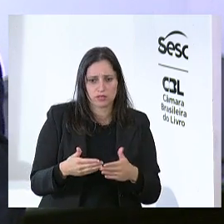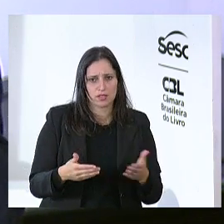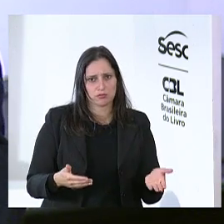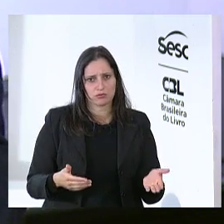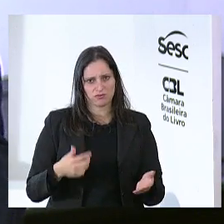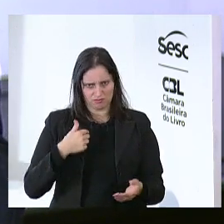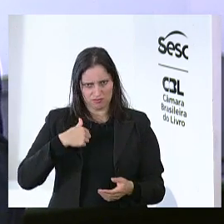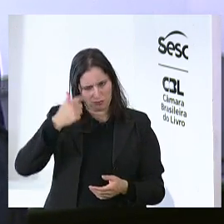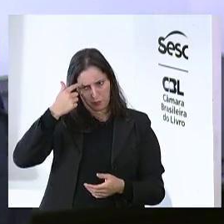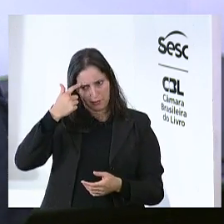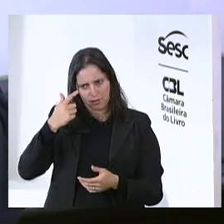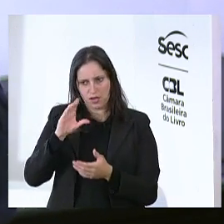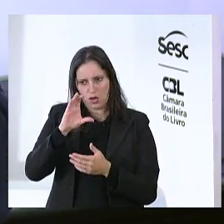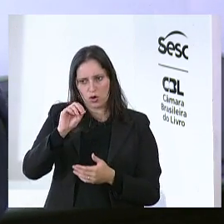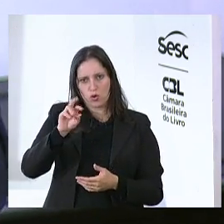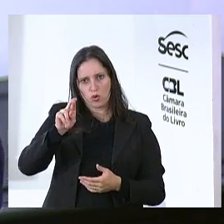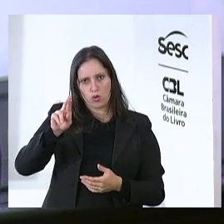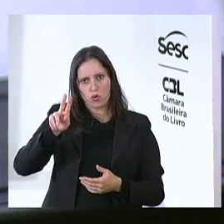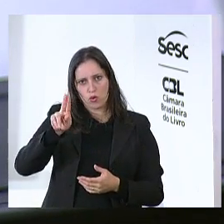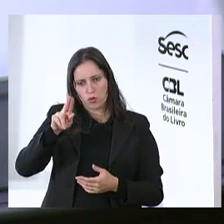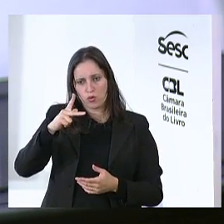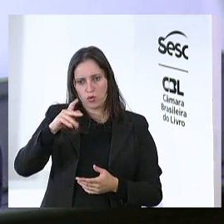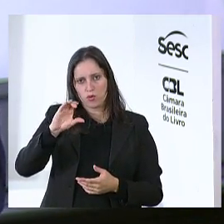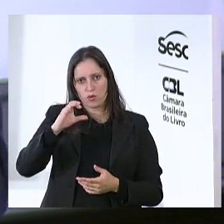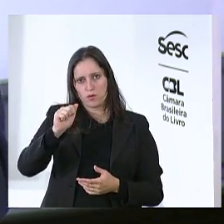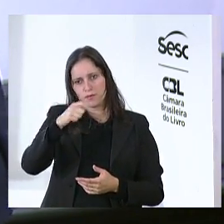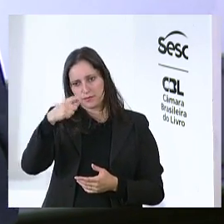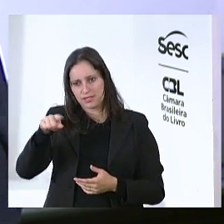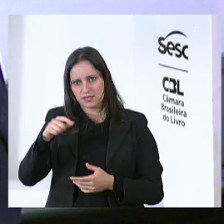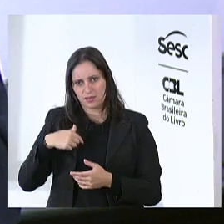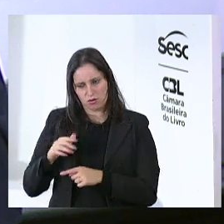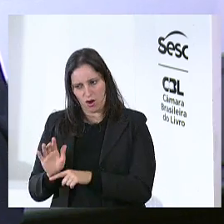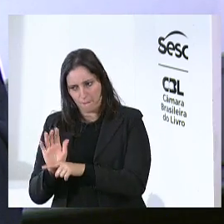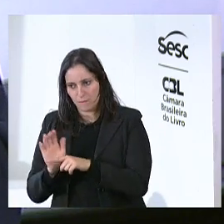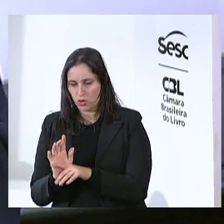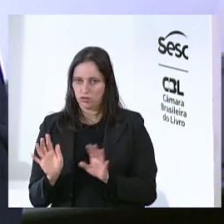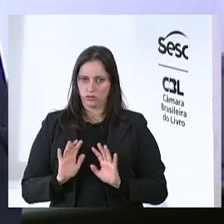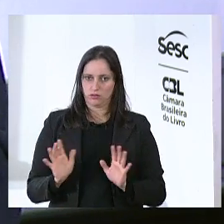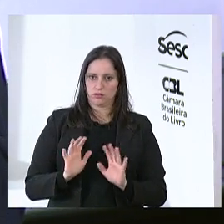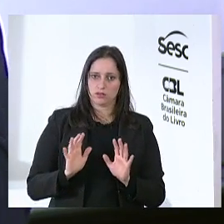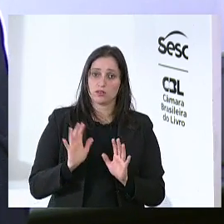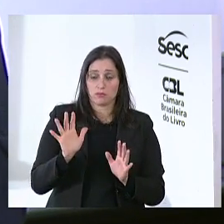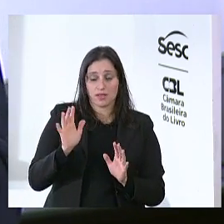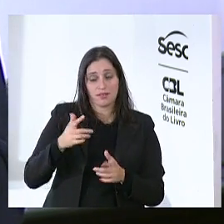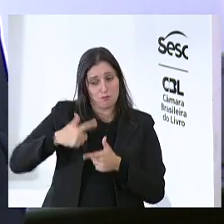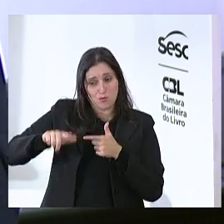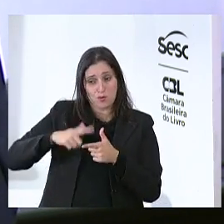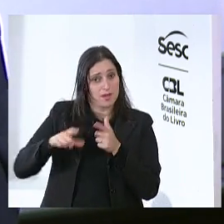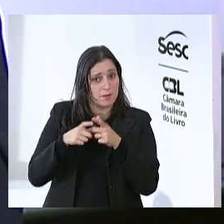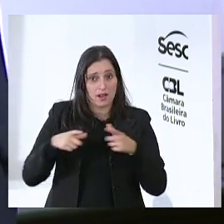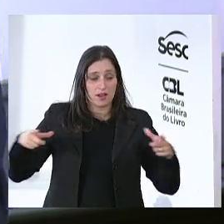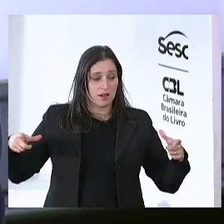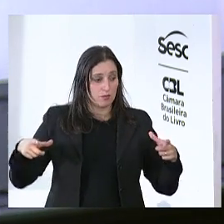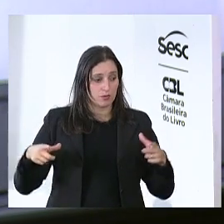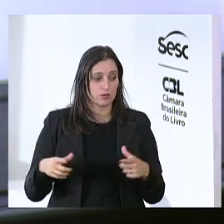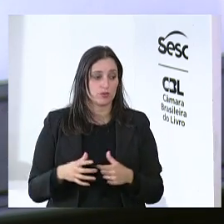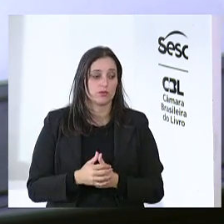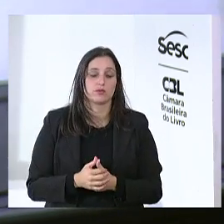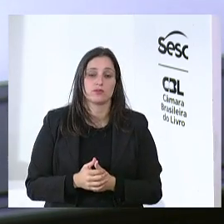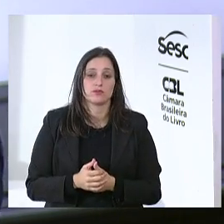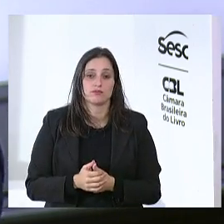problema sistêmico. Ao lado de um problema moral, que tem aquele clássico político que rouba, ponto. O cara está lá para